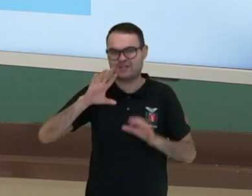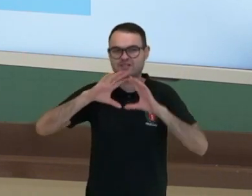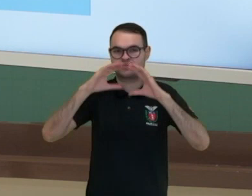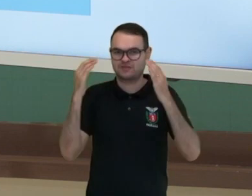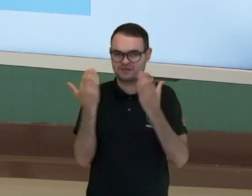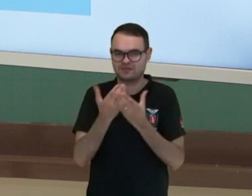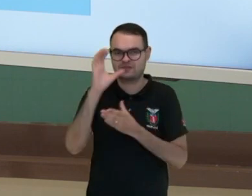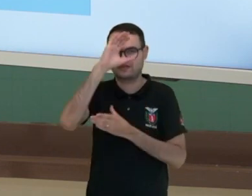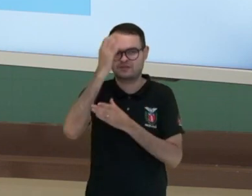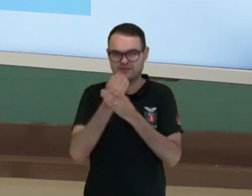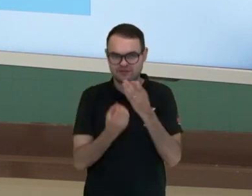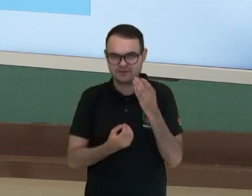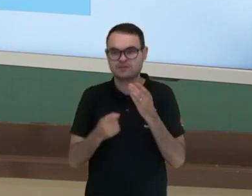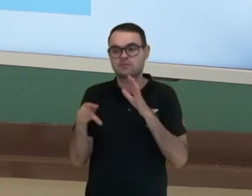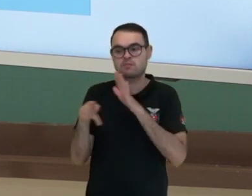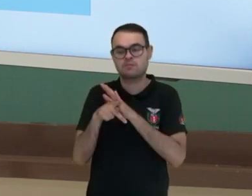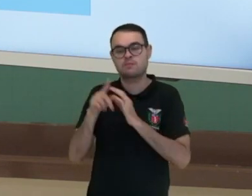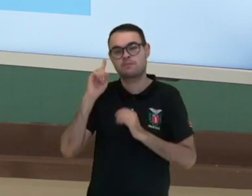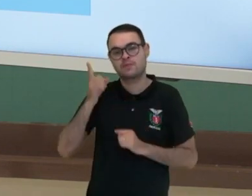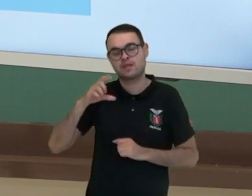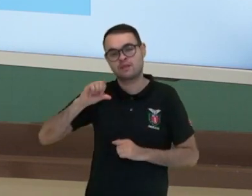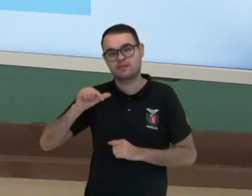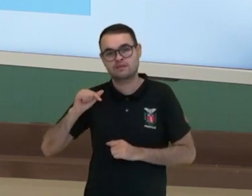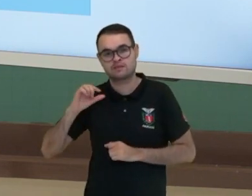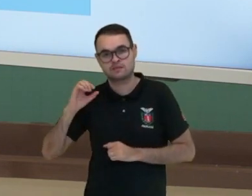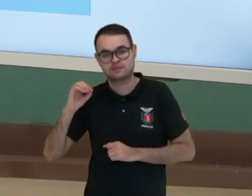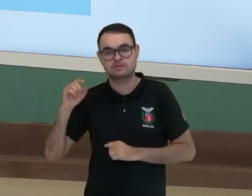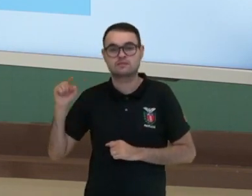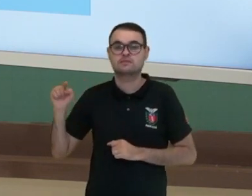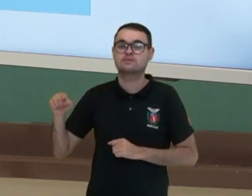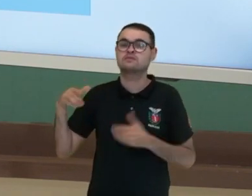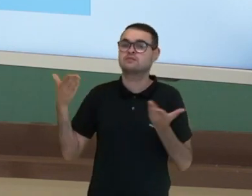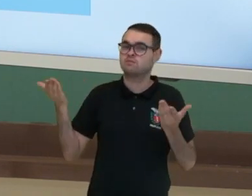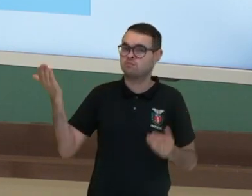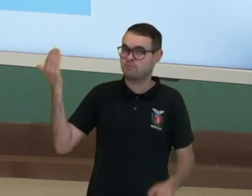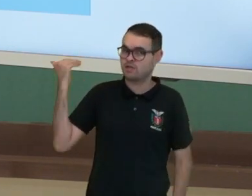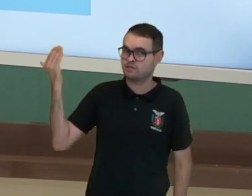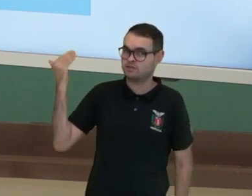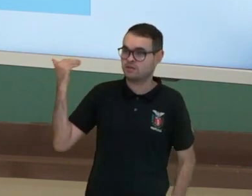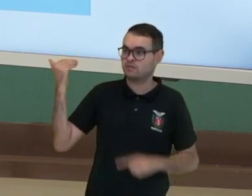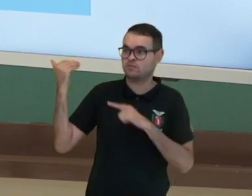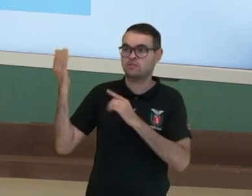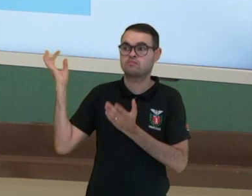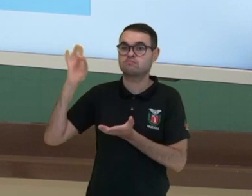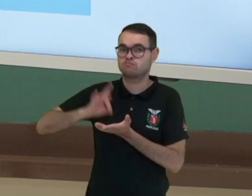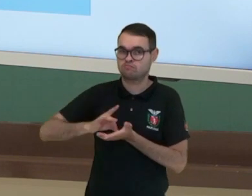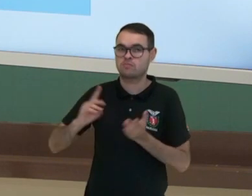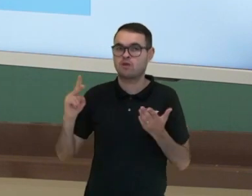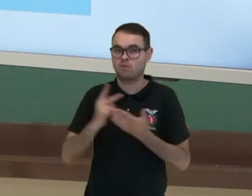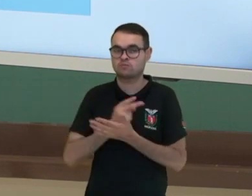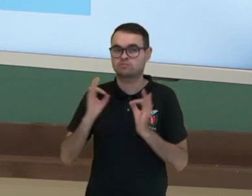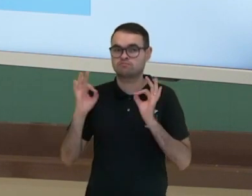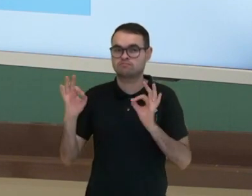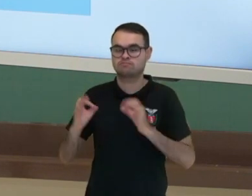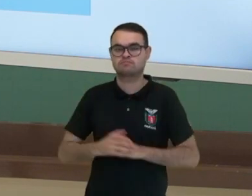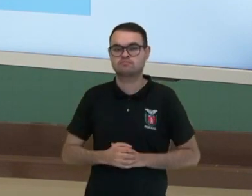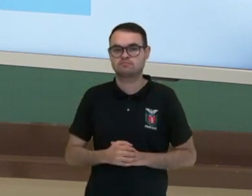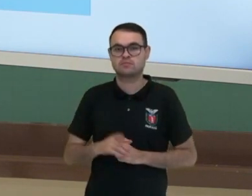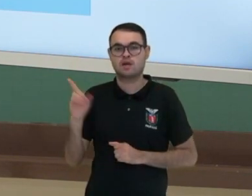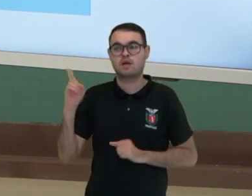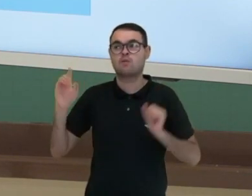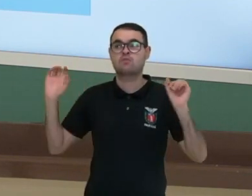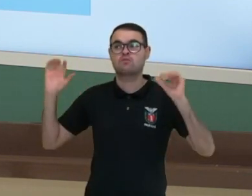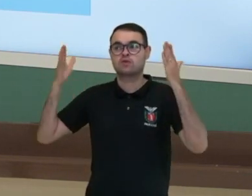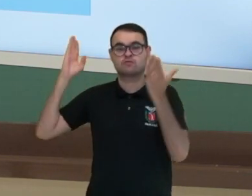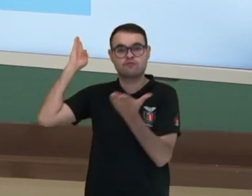de 1970. Então eu trago aqui para vocês que o passado é aquilo que realmente aconteceu, é o evento